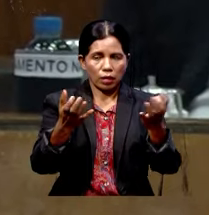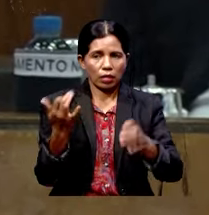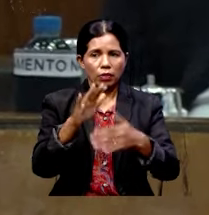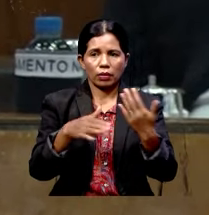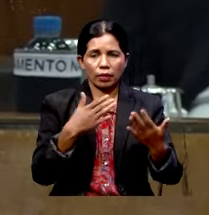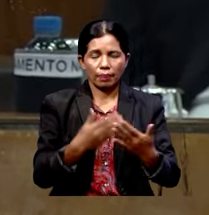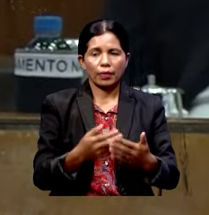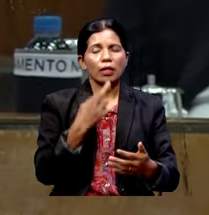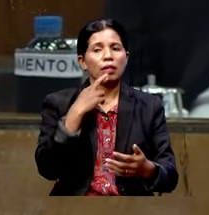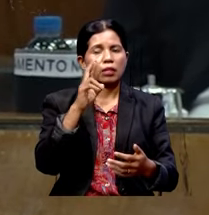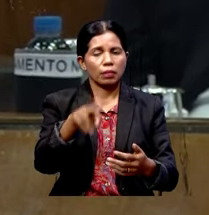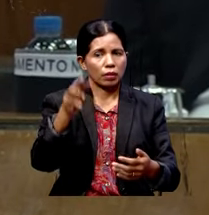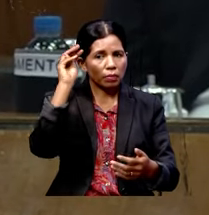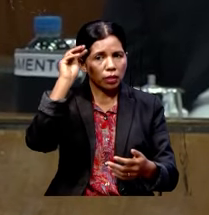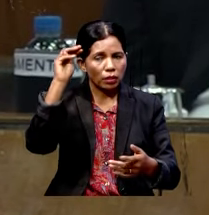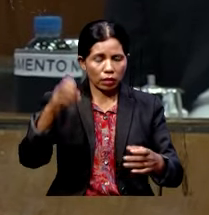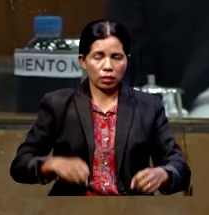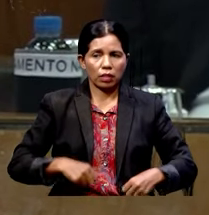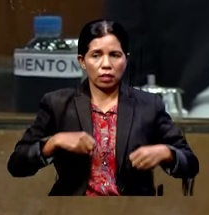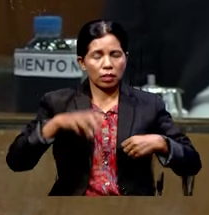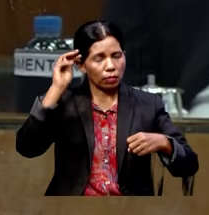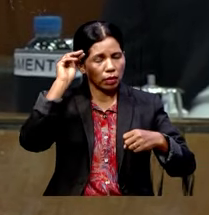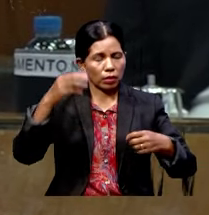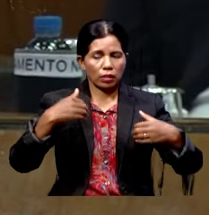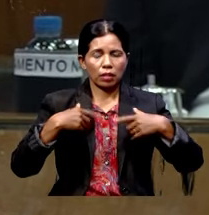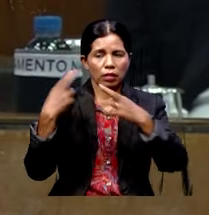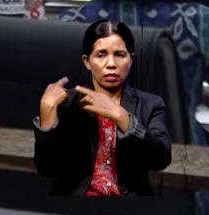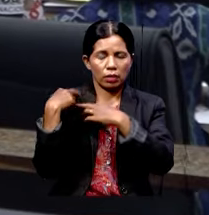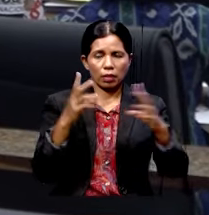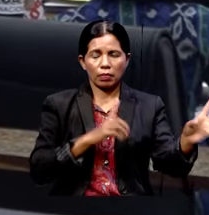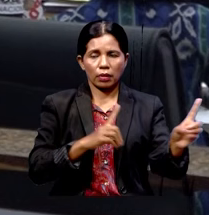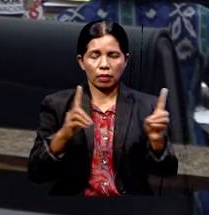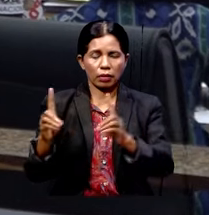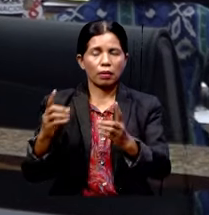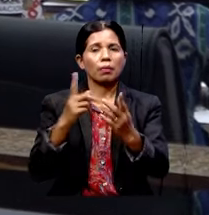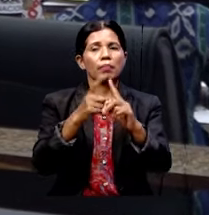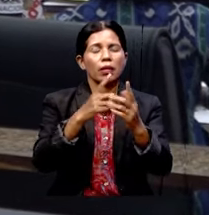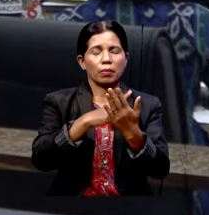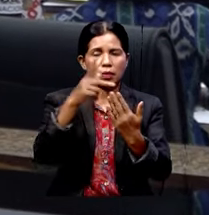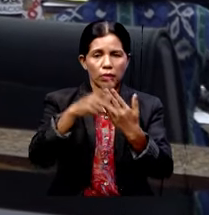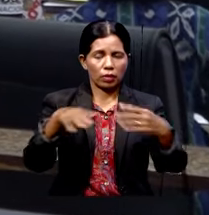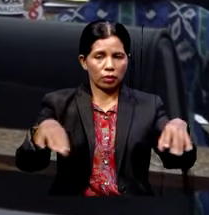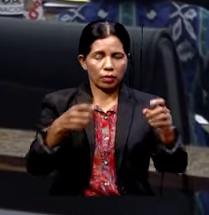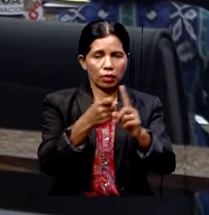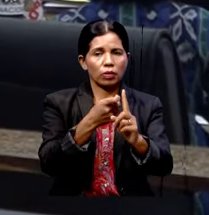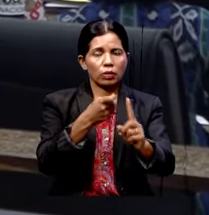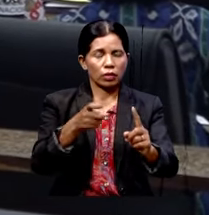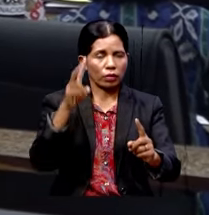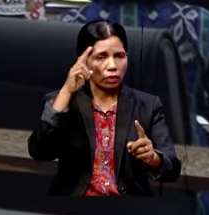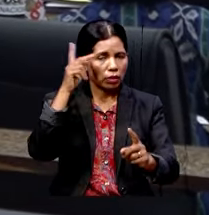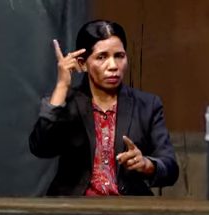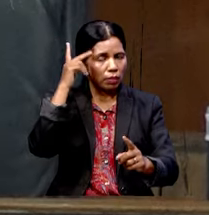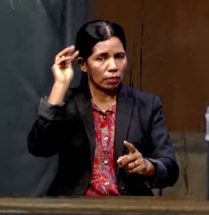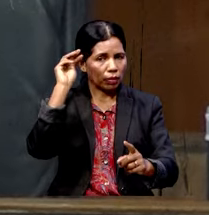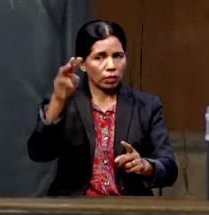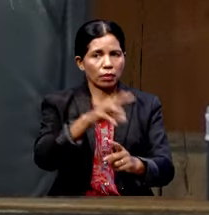a resposta ministra da Saúde até tem, ministério e a papel sa implementador do programa, o coordenação com o